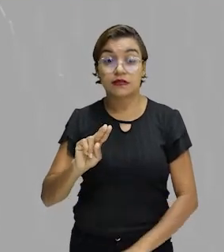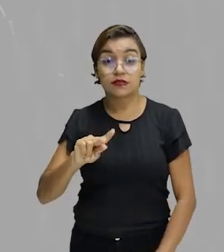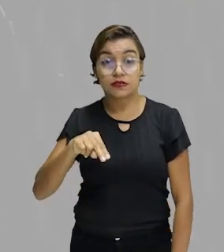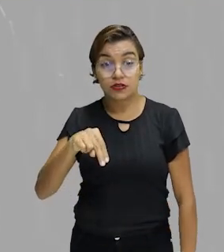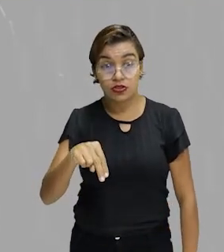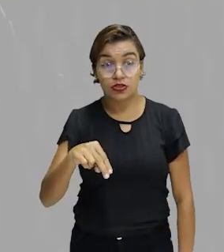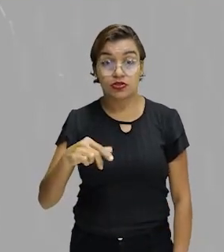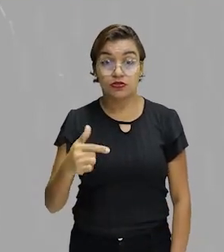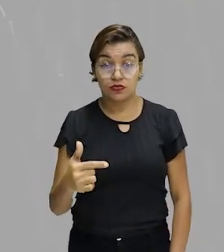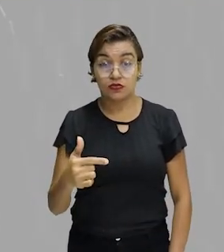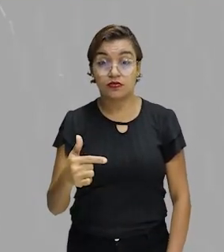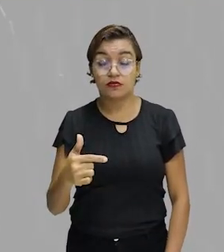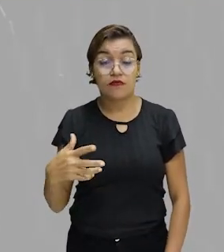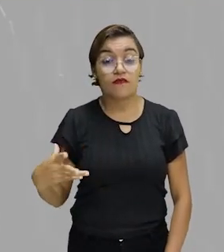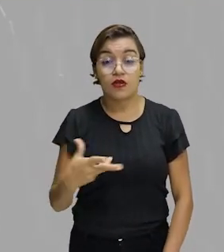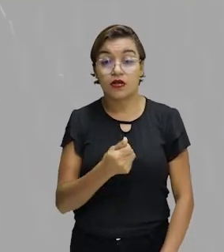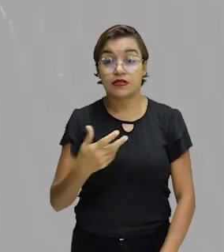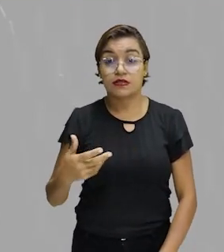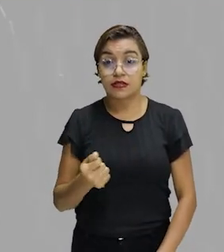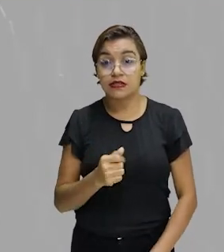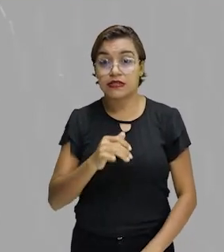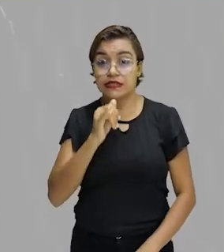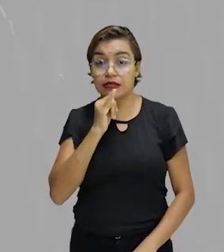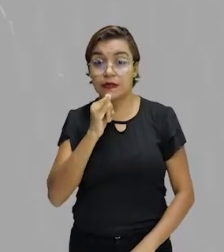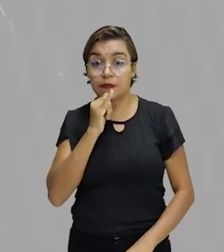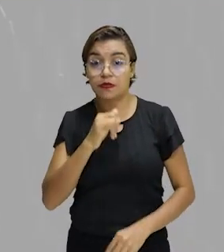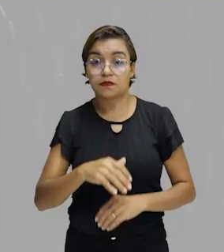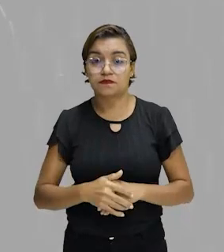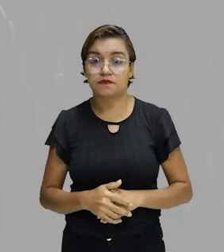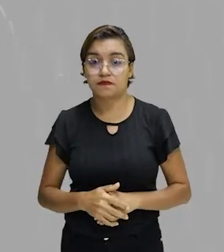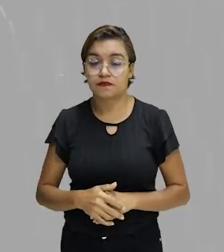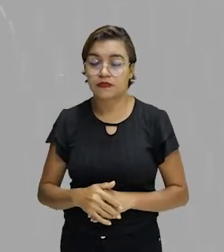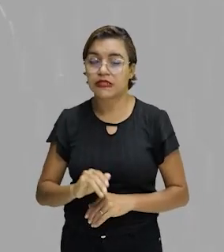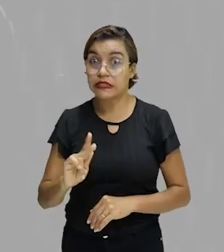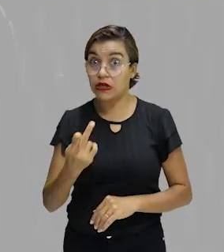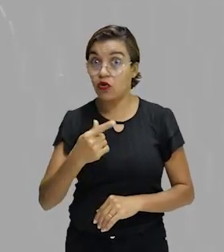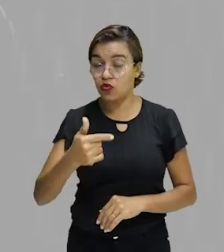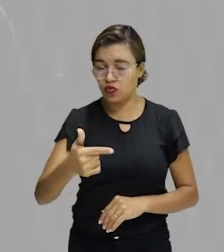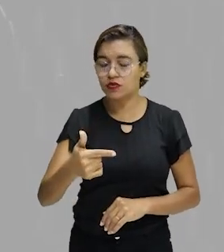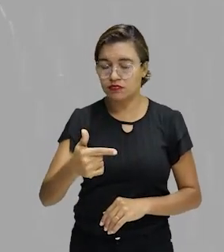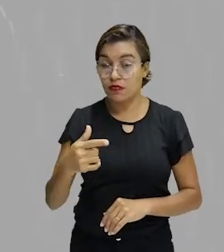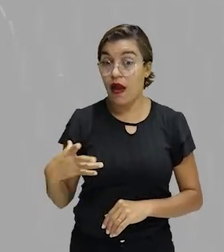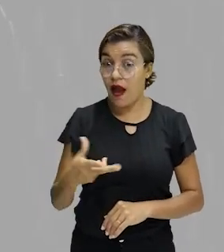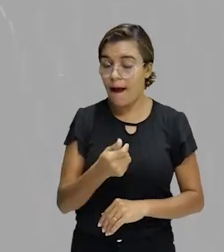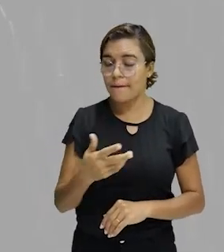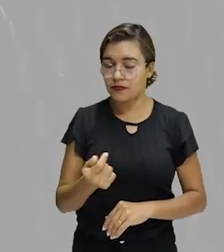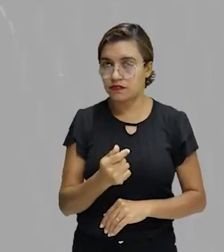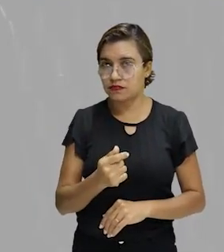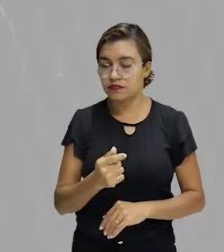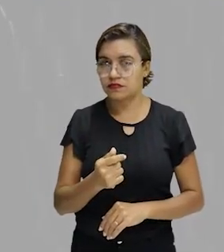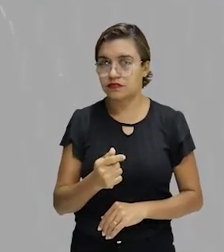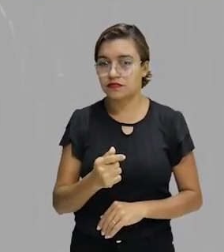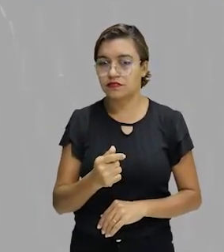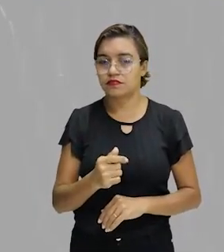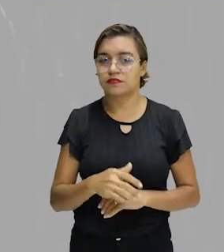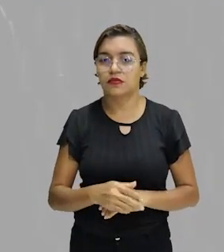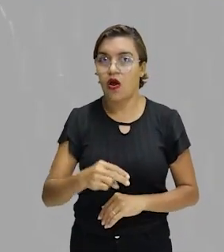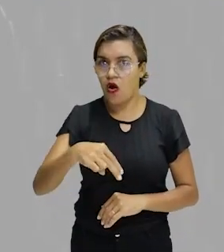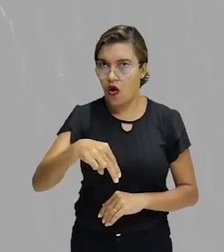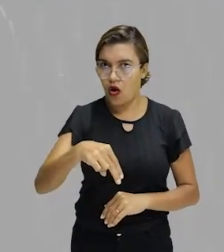velocidade maior, certo? A gente vai chegar ao fim da reação em um